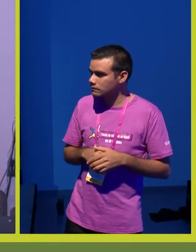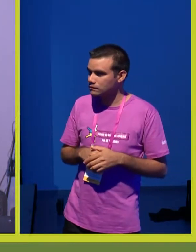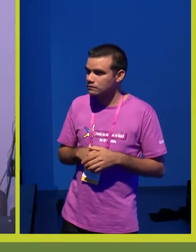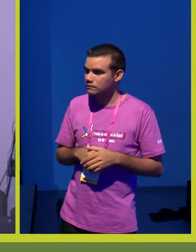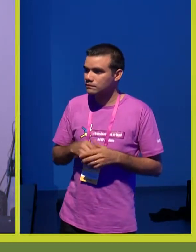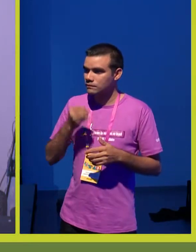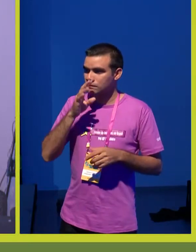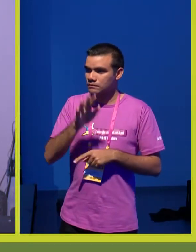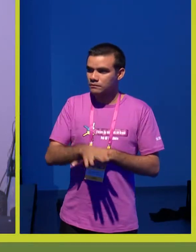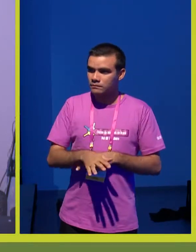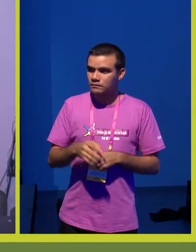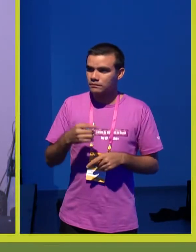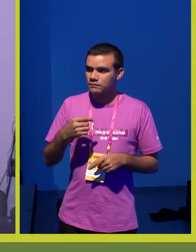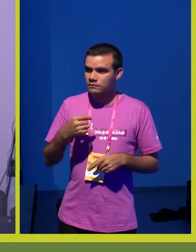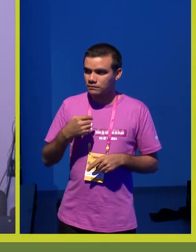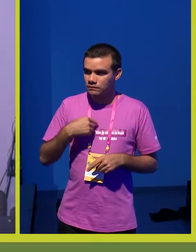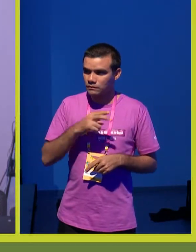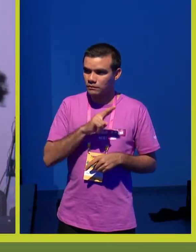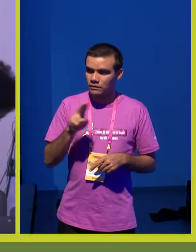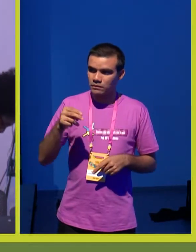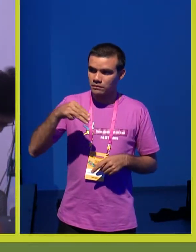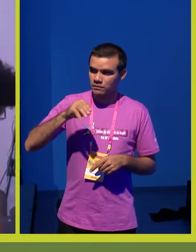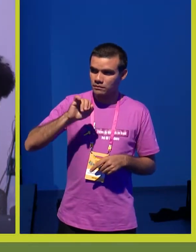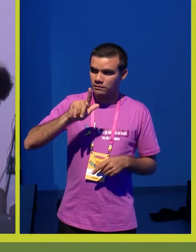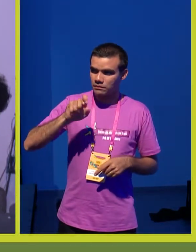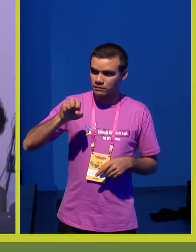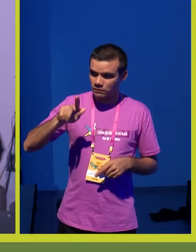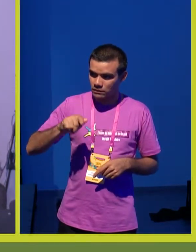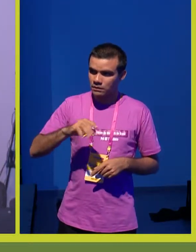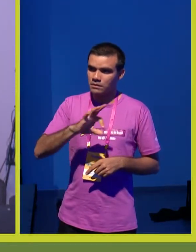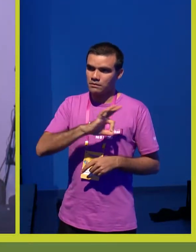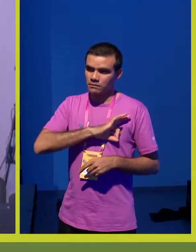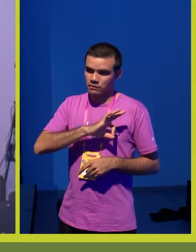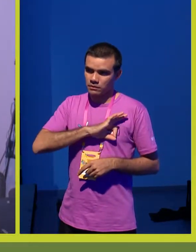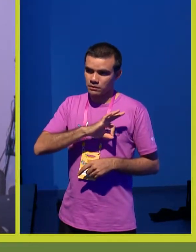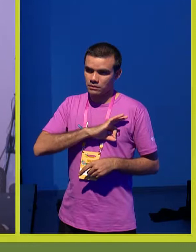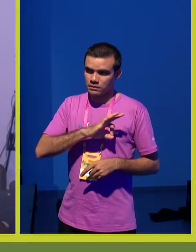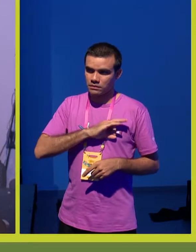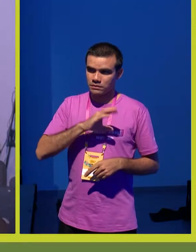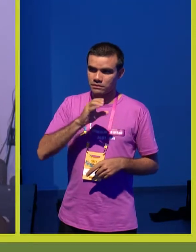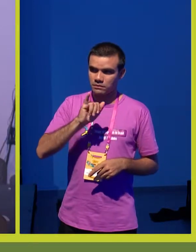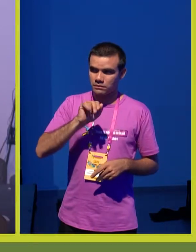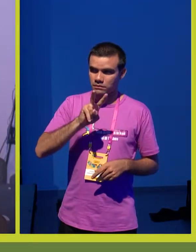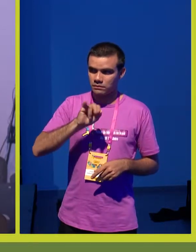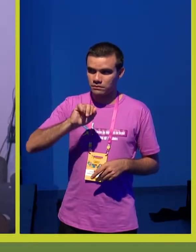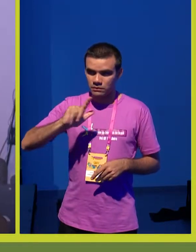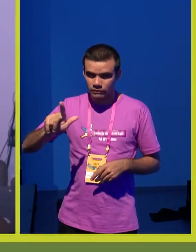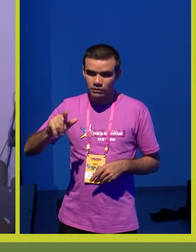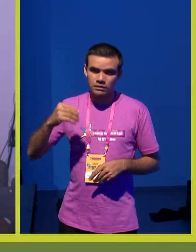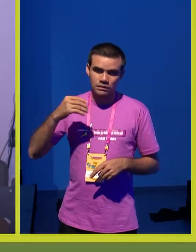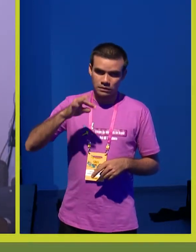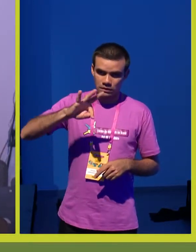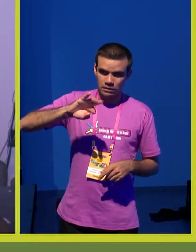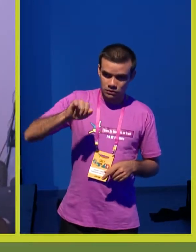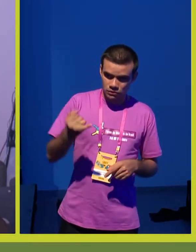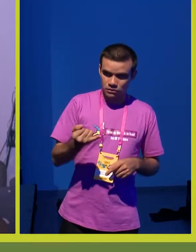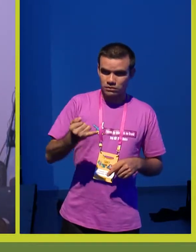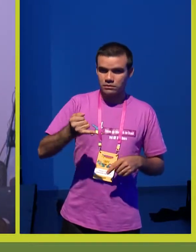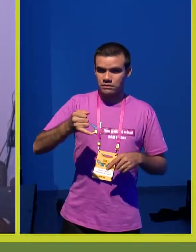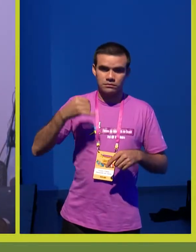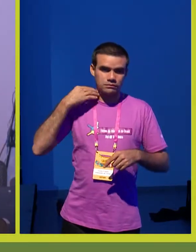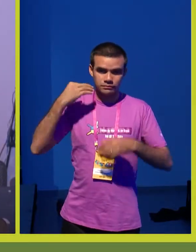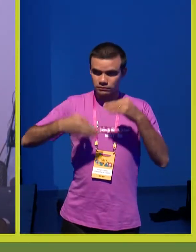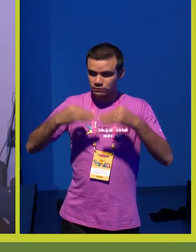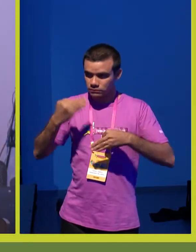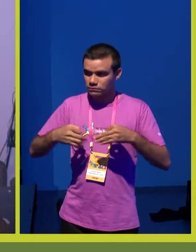boa tarde meu nome é Milena Lima sou delegada de polícia civil à disposição do Tribunal de Justiça e